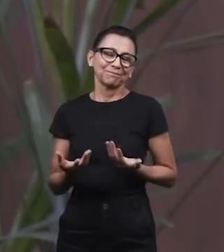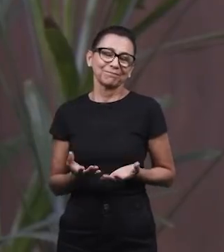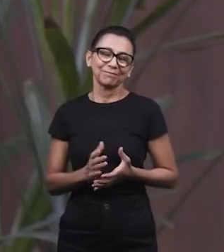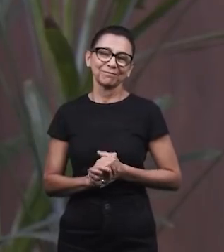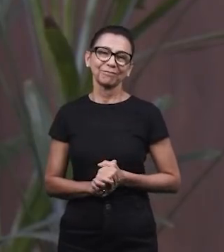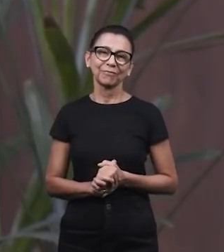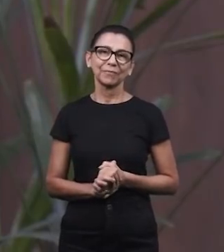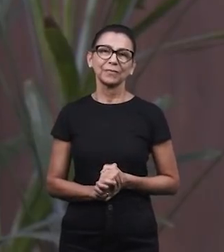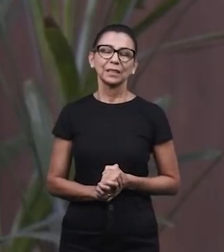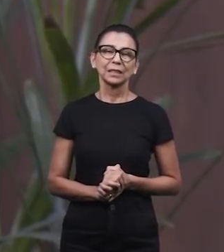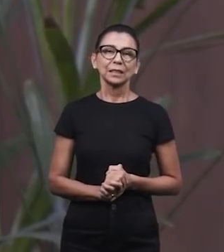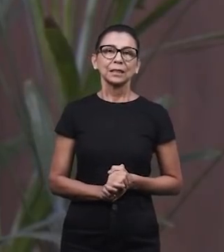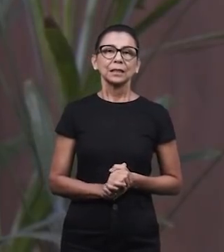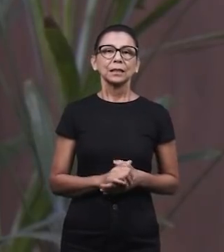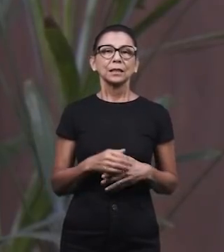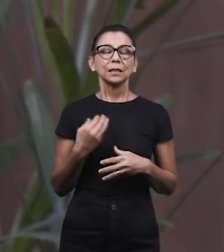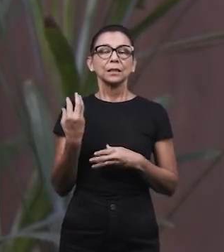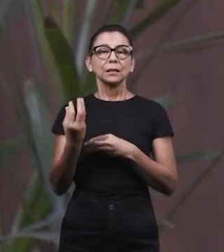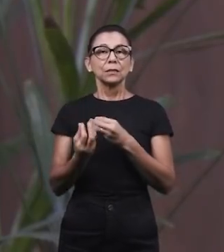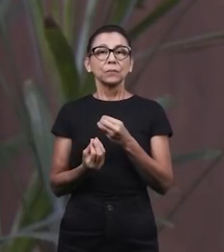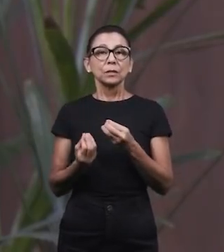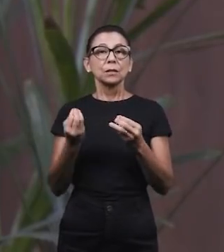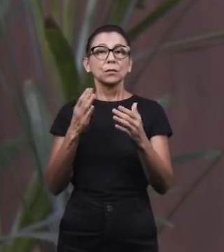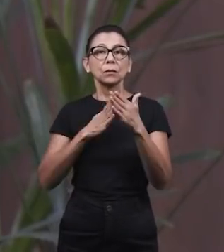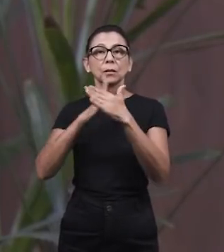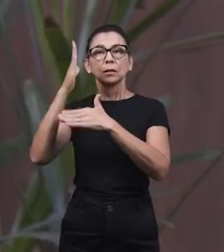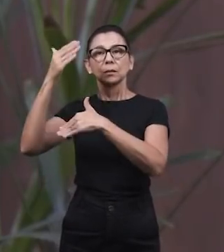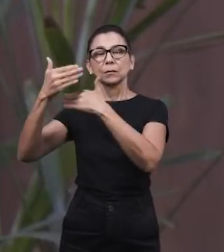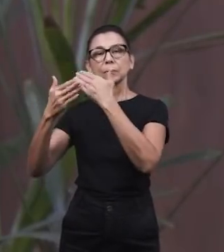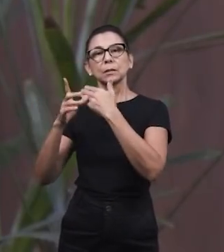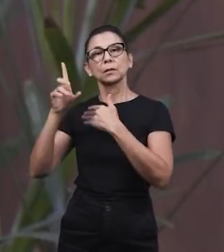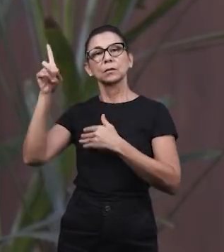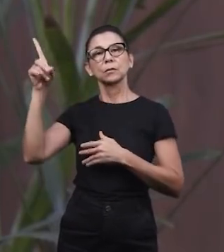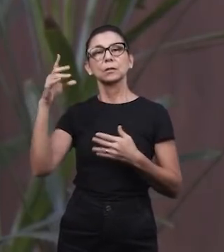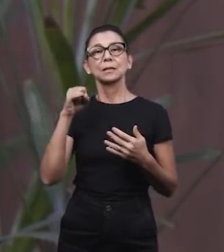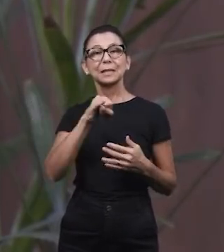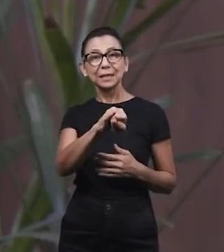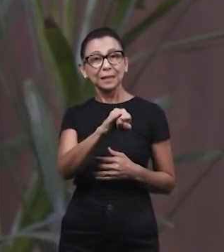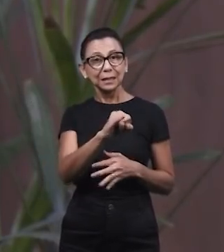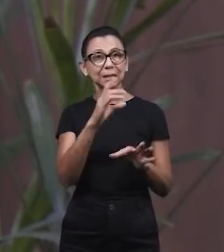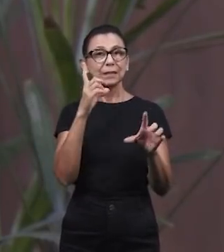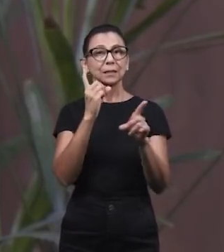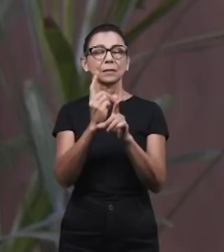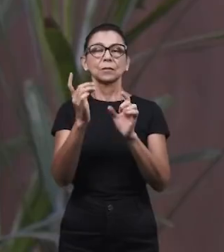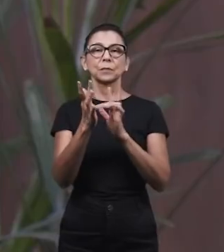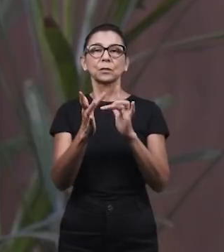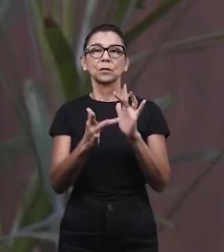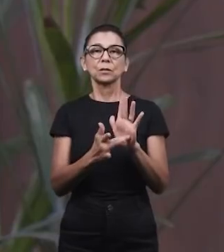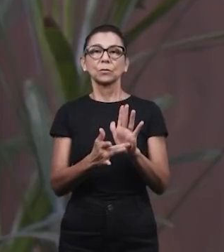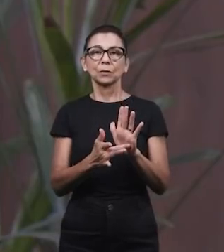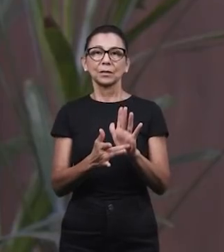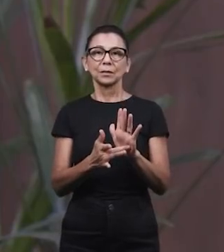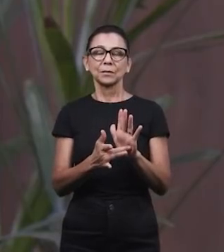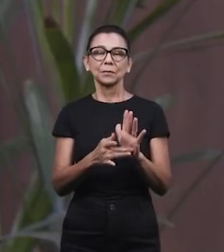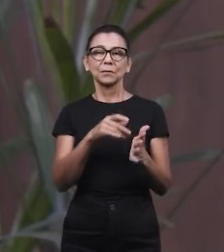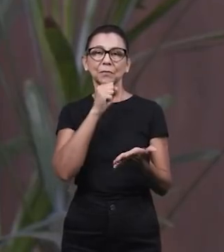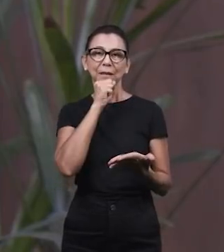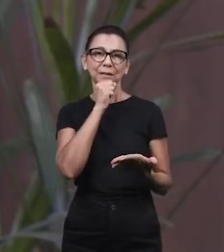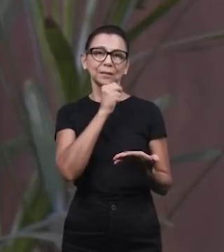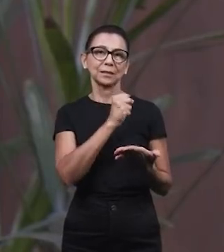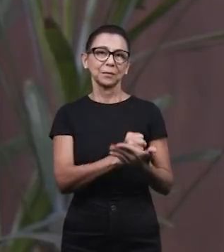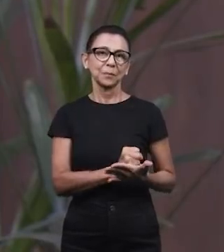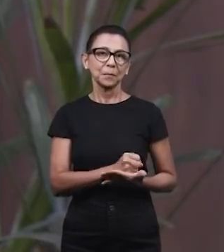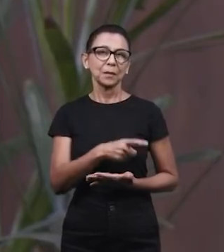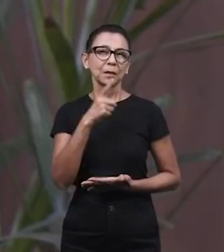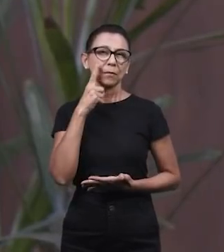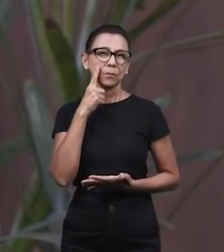Velho Testamento, inclusive, que é descobrir Jesus no Velho Testamento. E nós vamos, então, passar agora